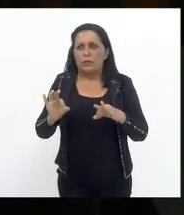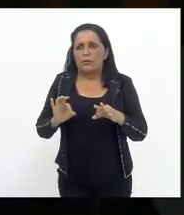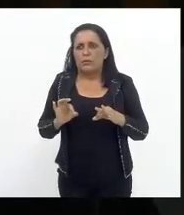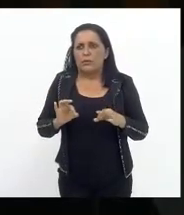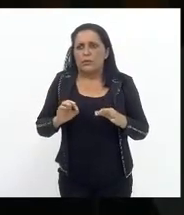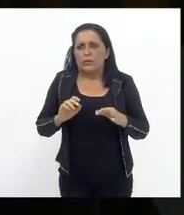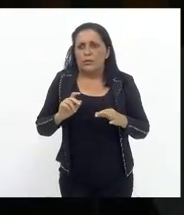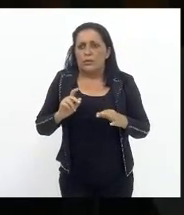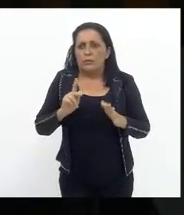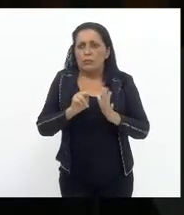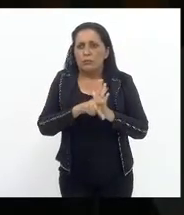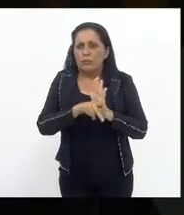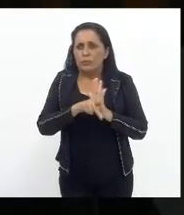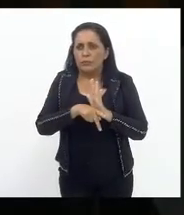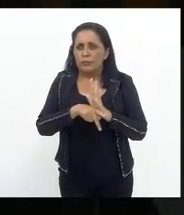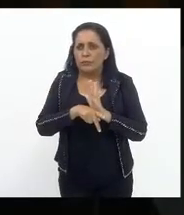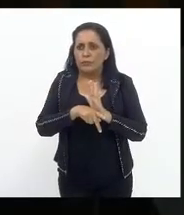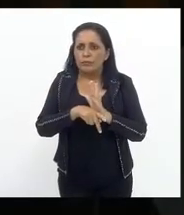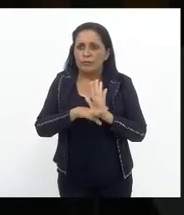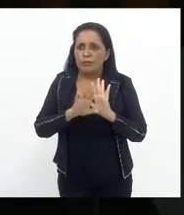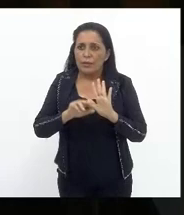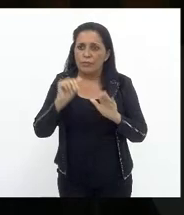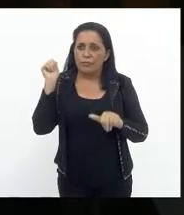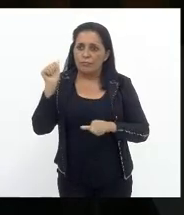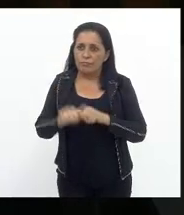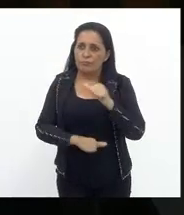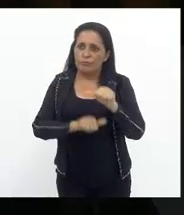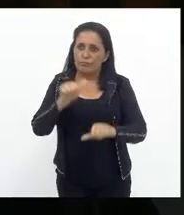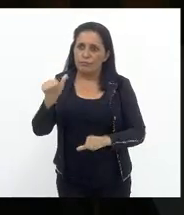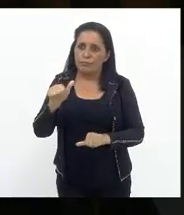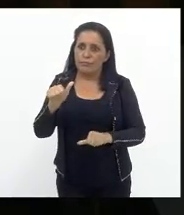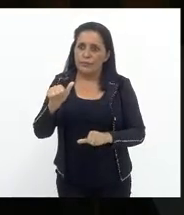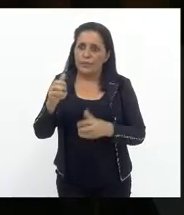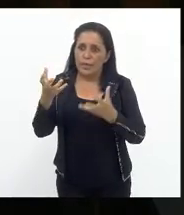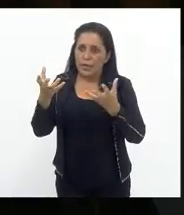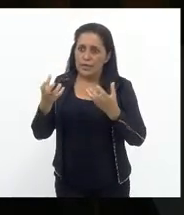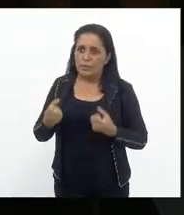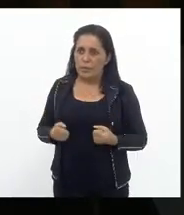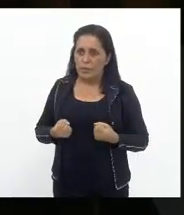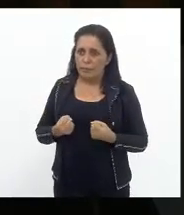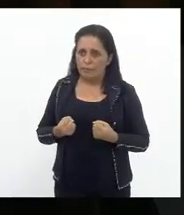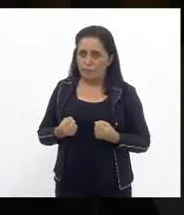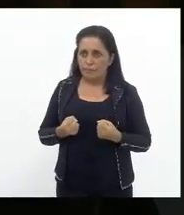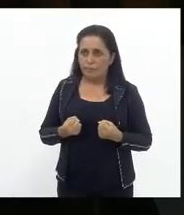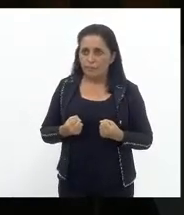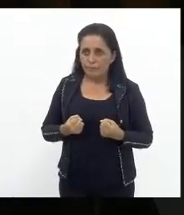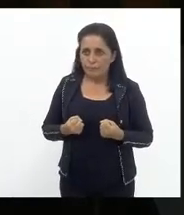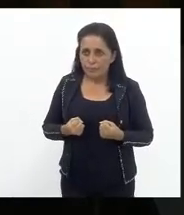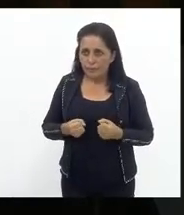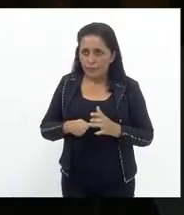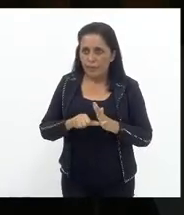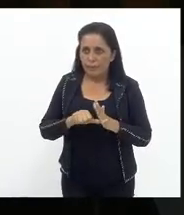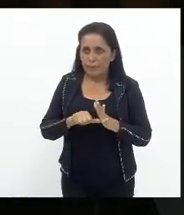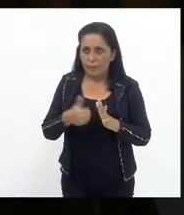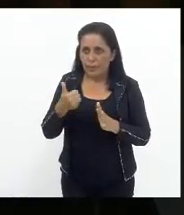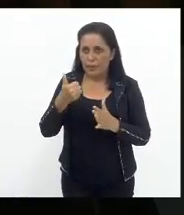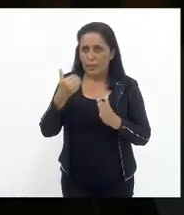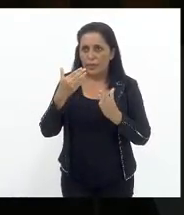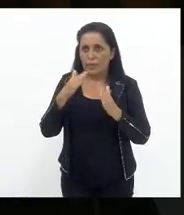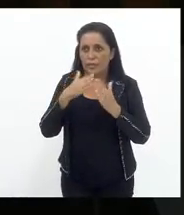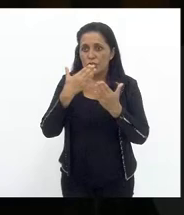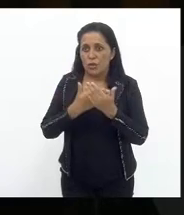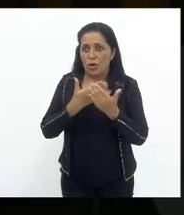a FAITEC foi reformulado. Ali iria receber a primeira